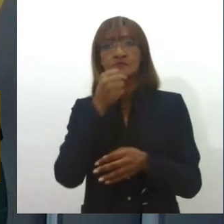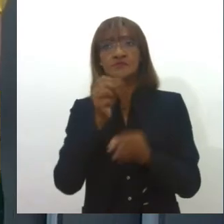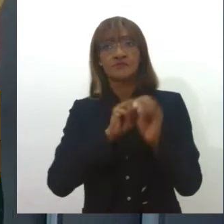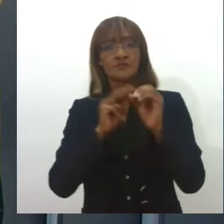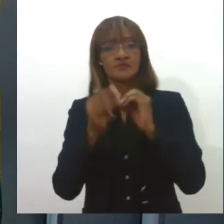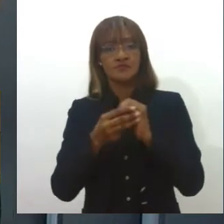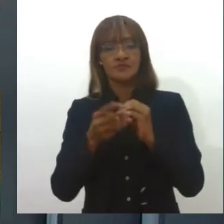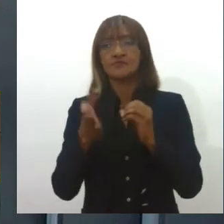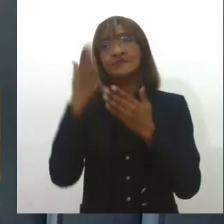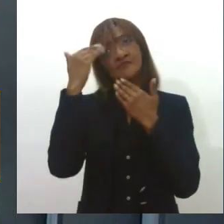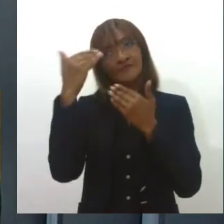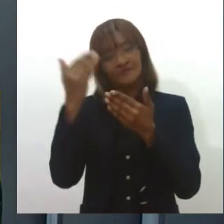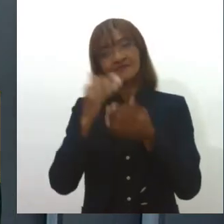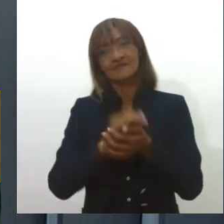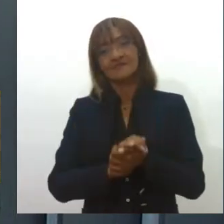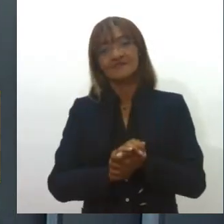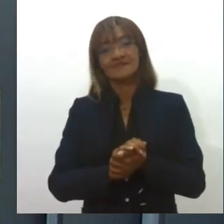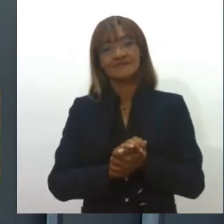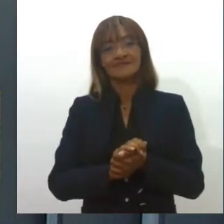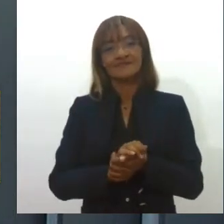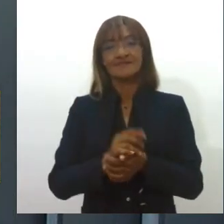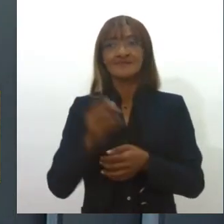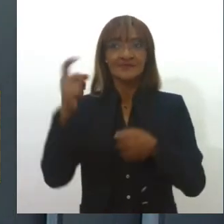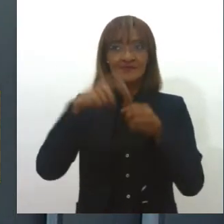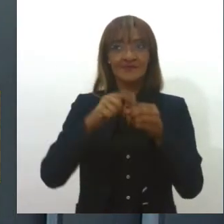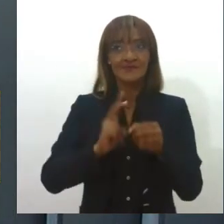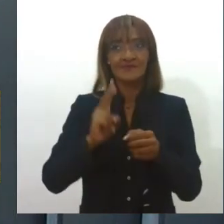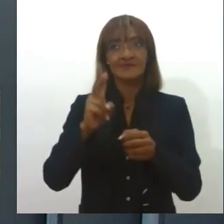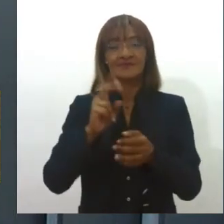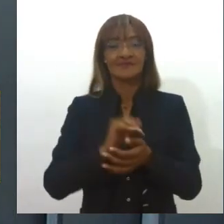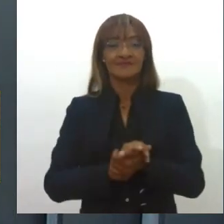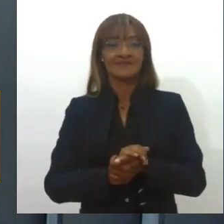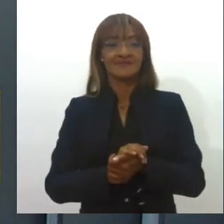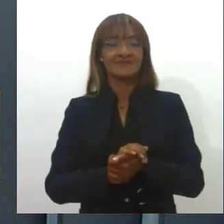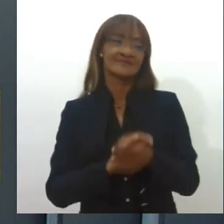edição. Muito obrigada, viu? Que a senhora participe mais vezes com a gente. Ah, muito obrigada.